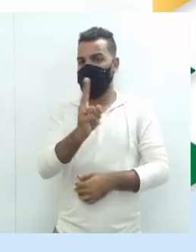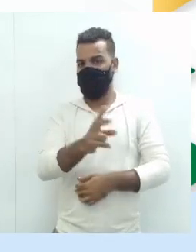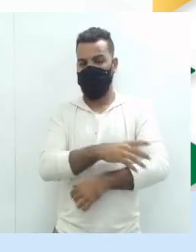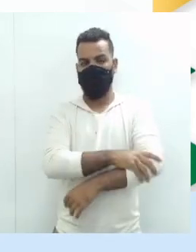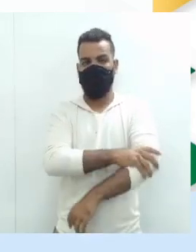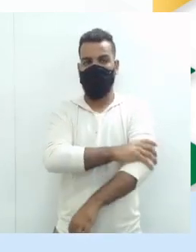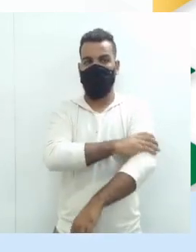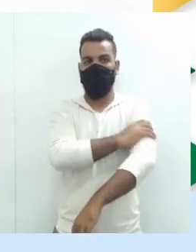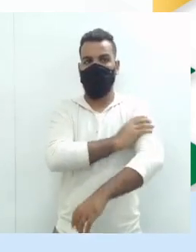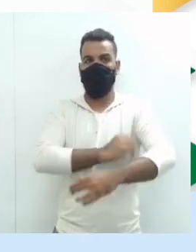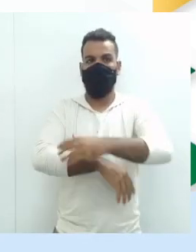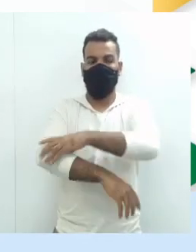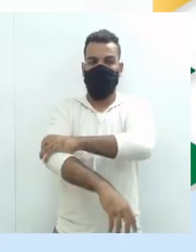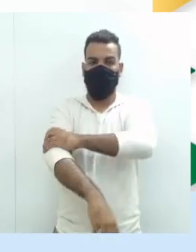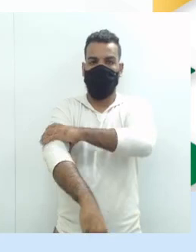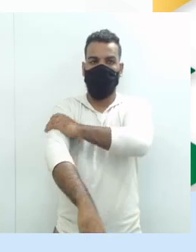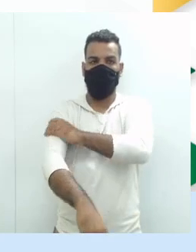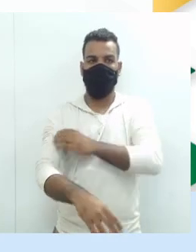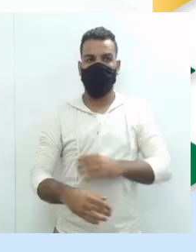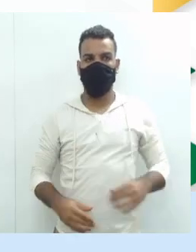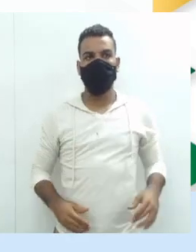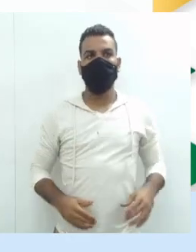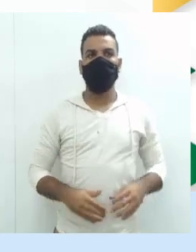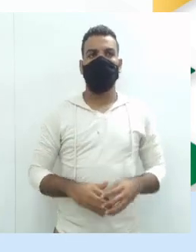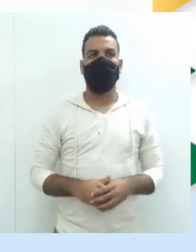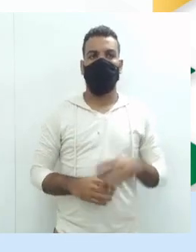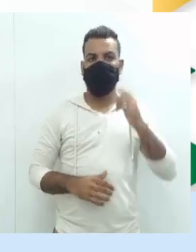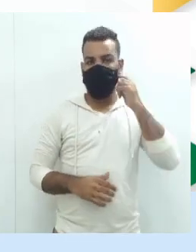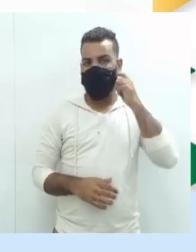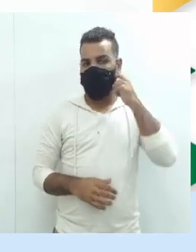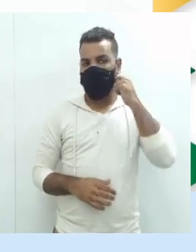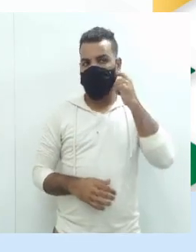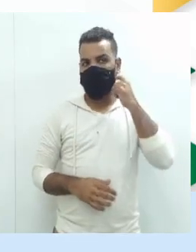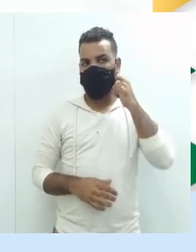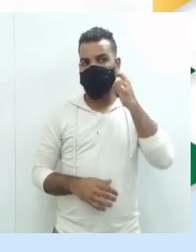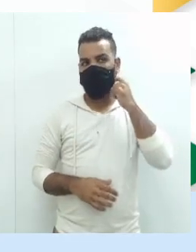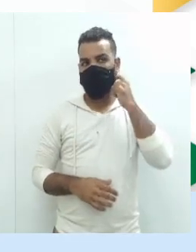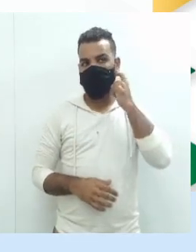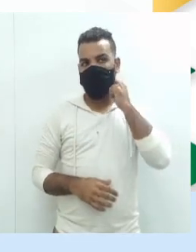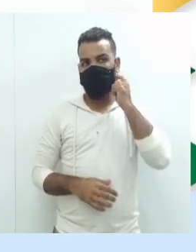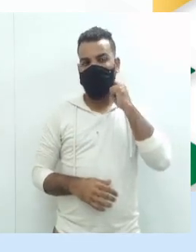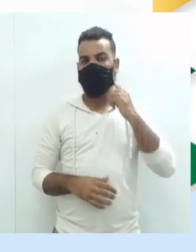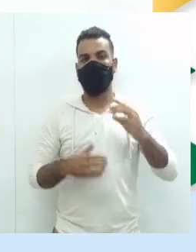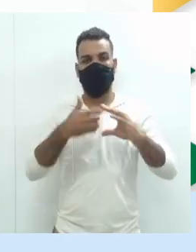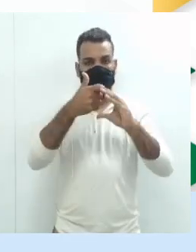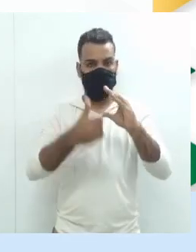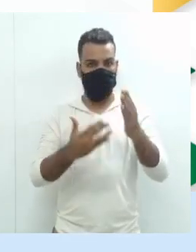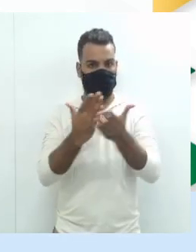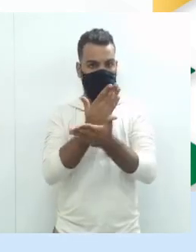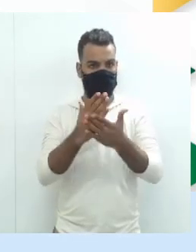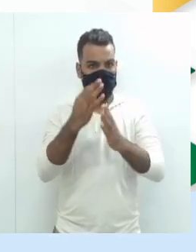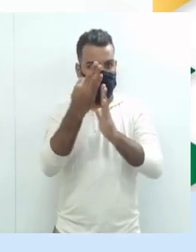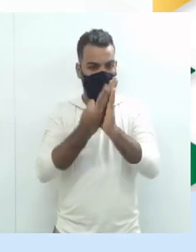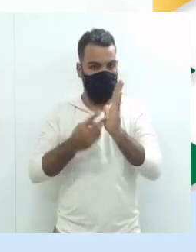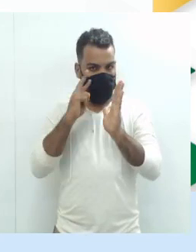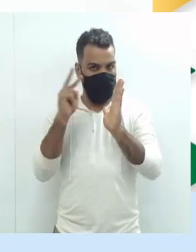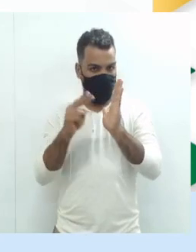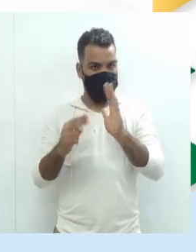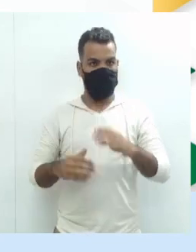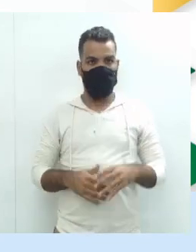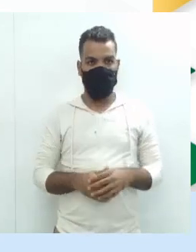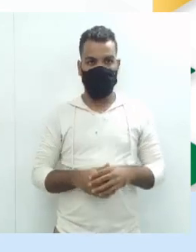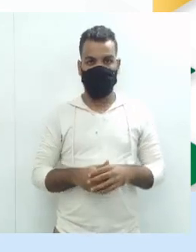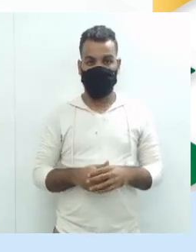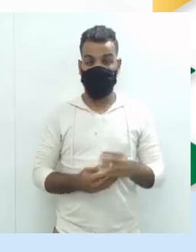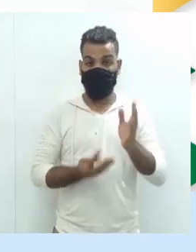todo lugar. Vamos dar uma olhadinha aqui agora em algumas características desses textos. Olha só. Os